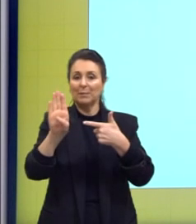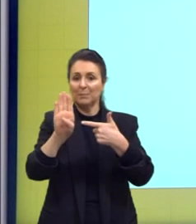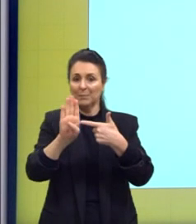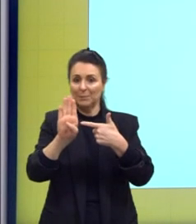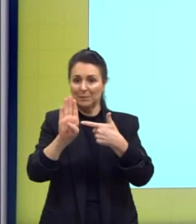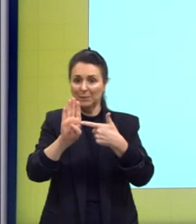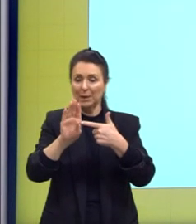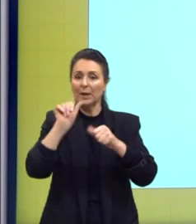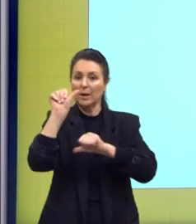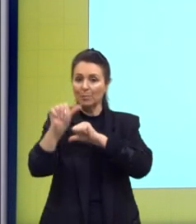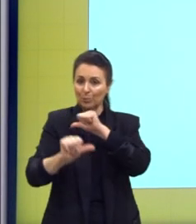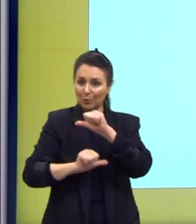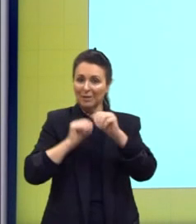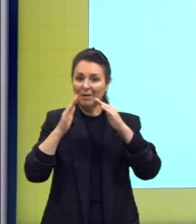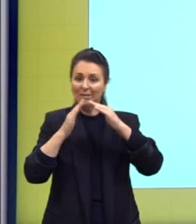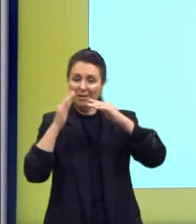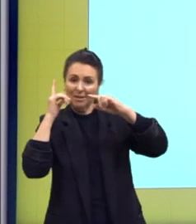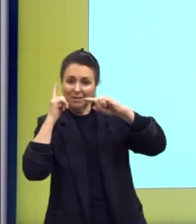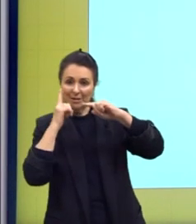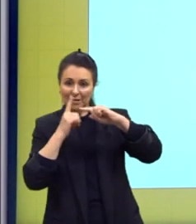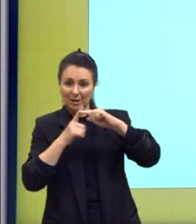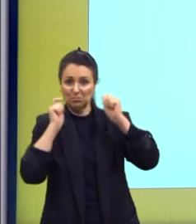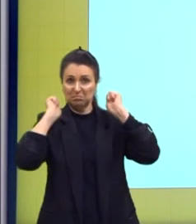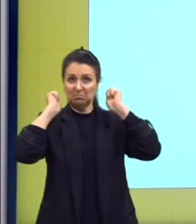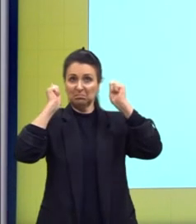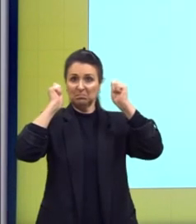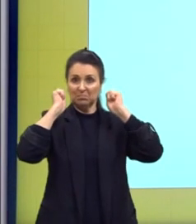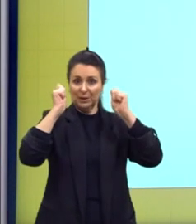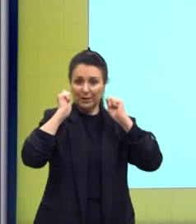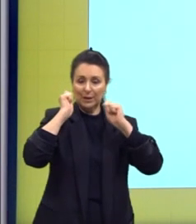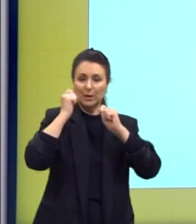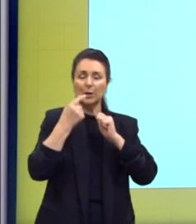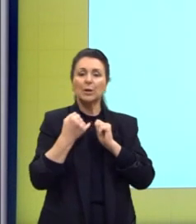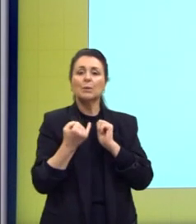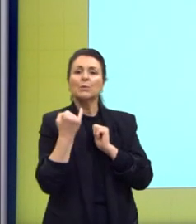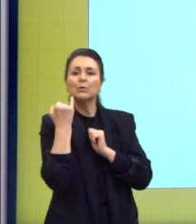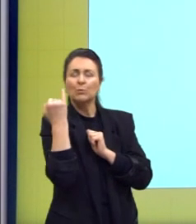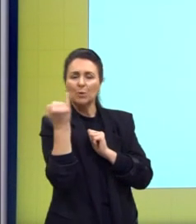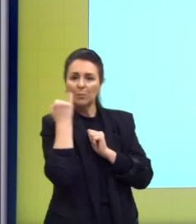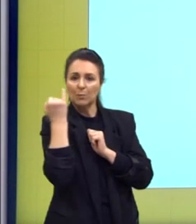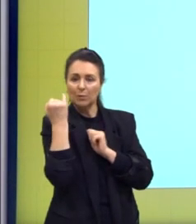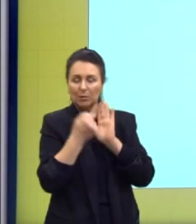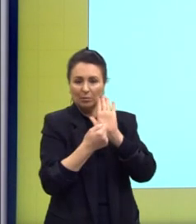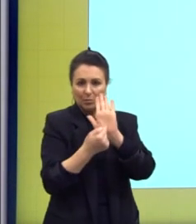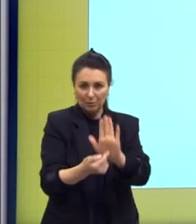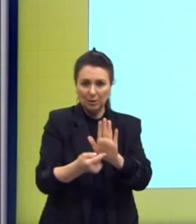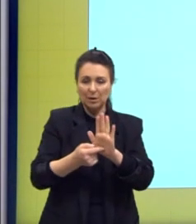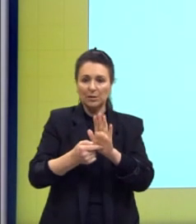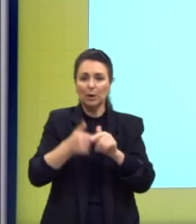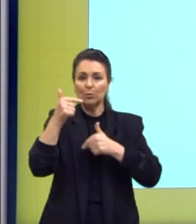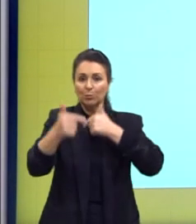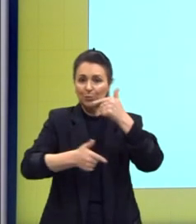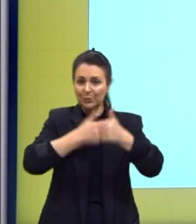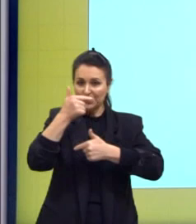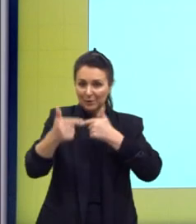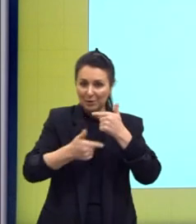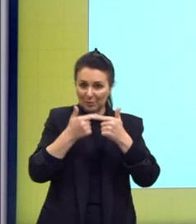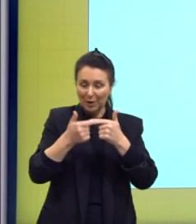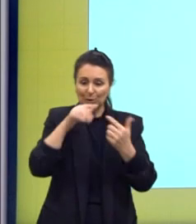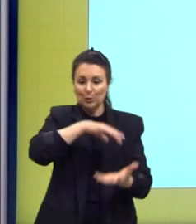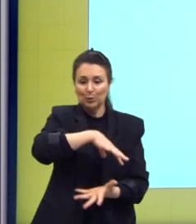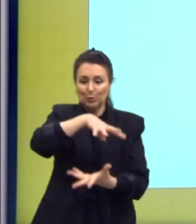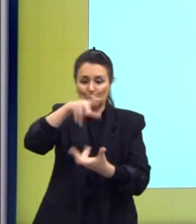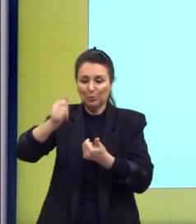na reforma protestante que expressou a importância das atividades laborais no mundo secularizado né vai